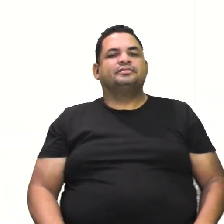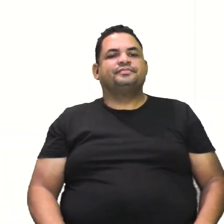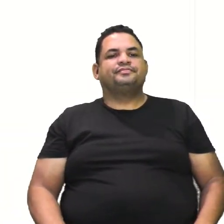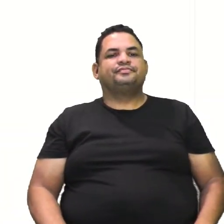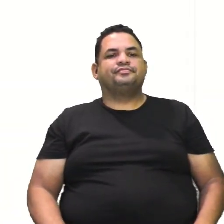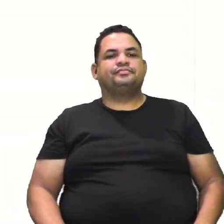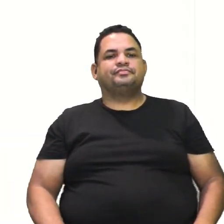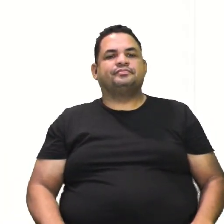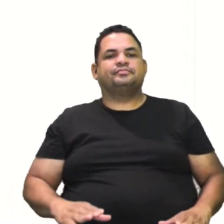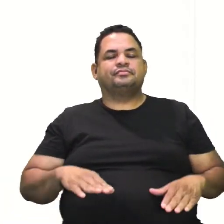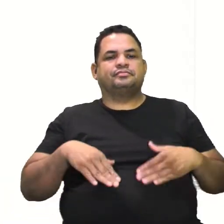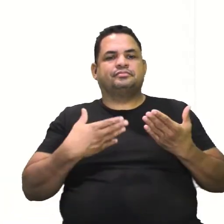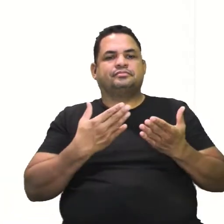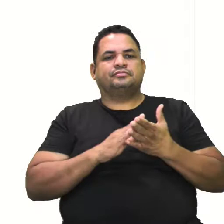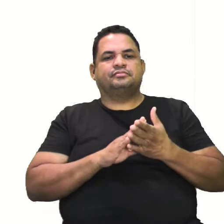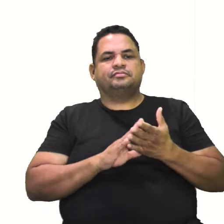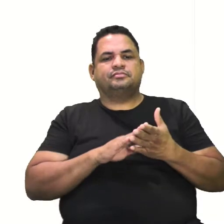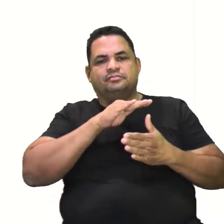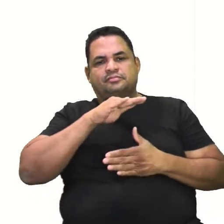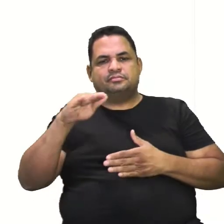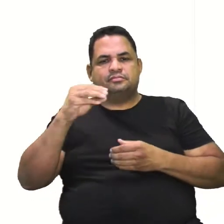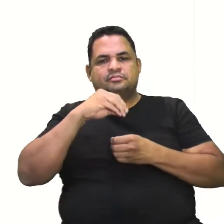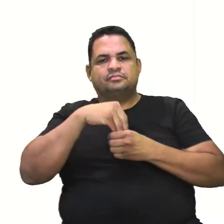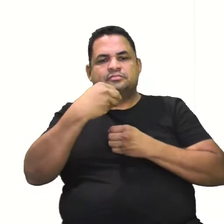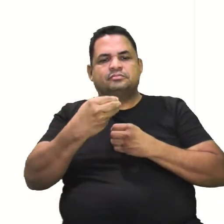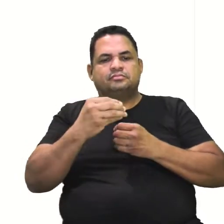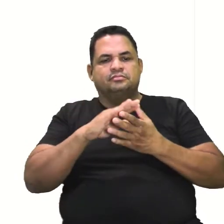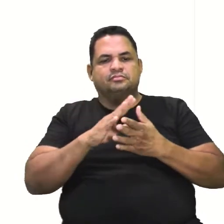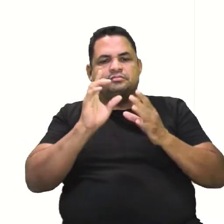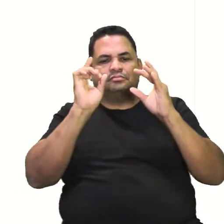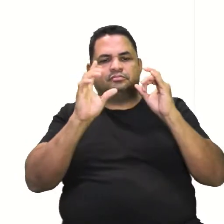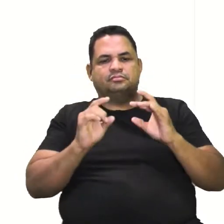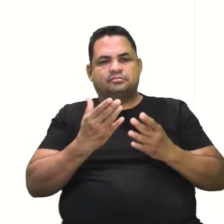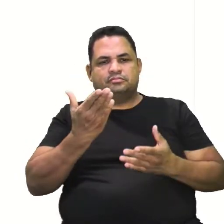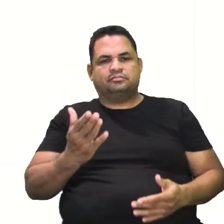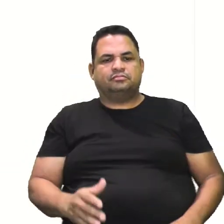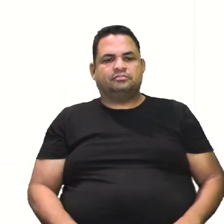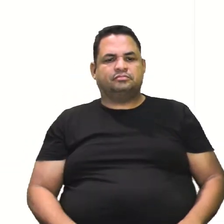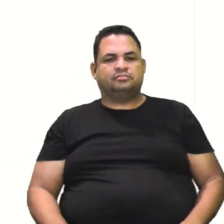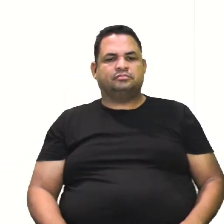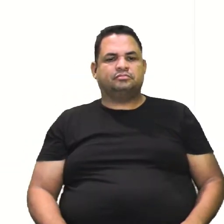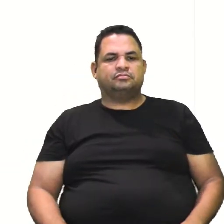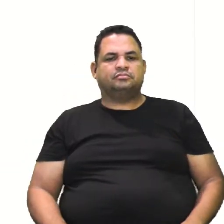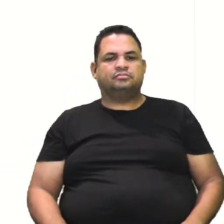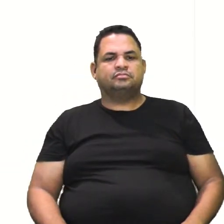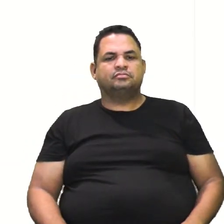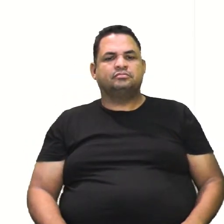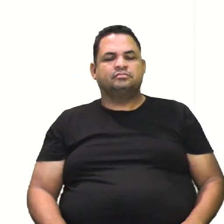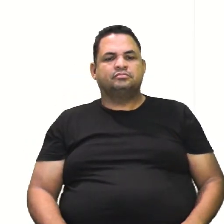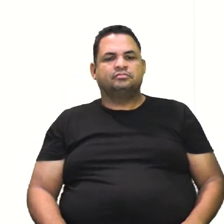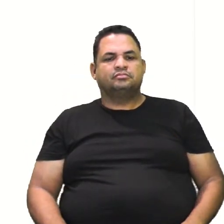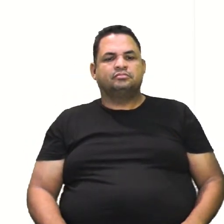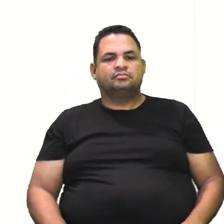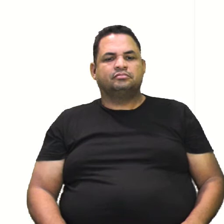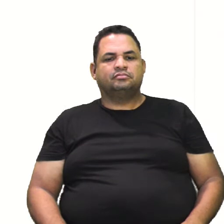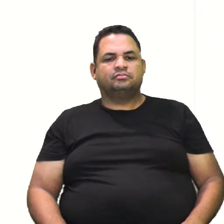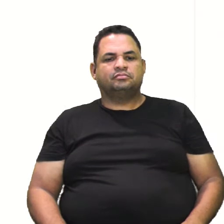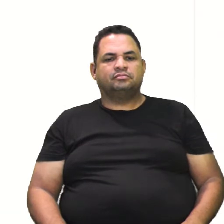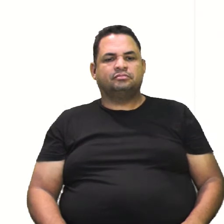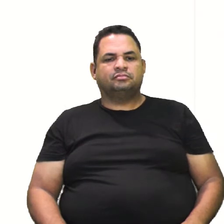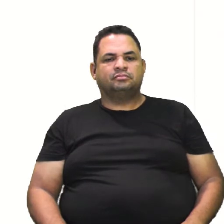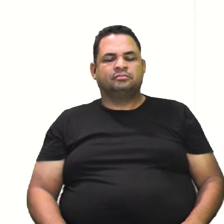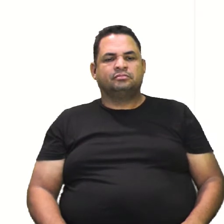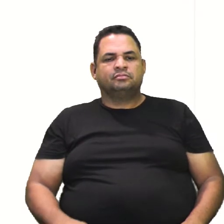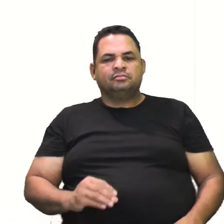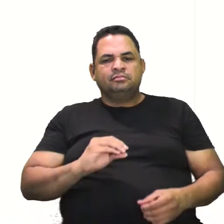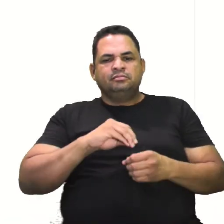dessa posição, né, quando a gente fala de uma reta externa, olha aí o detalhezinho dela. Olha, ela é externa, né, olha ela sendo construída